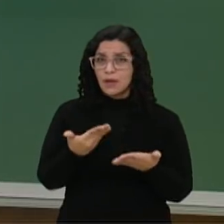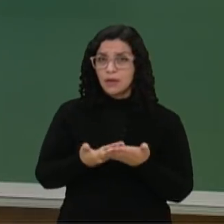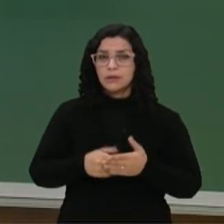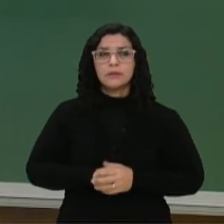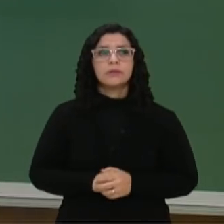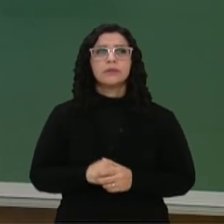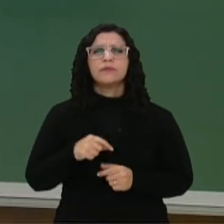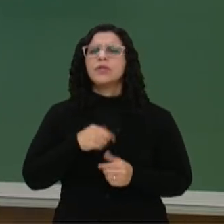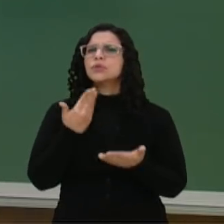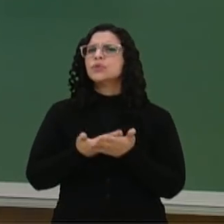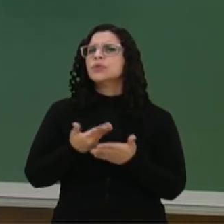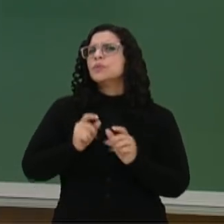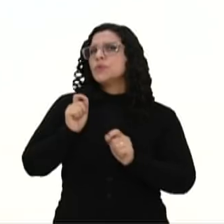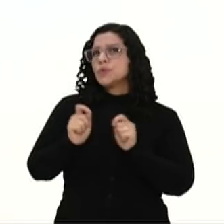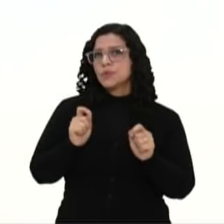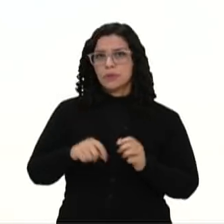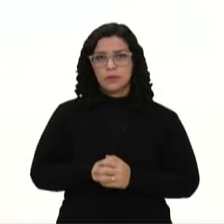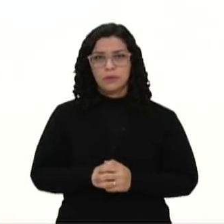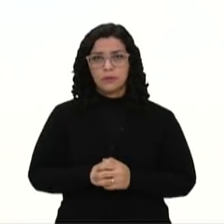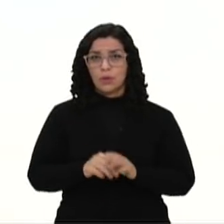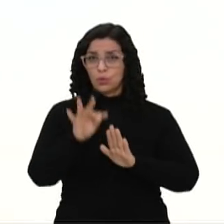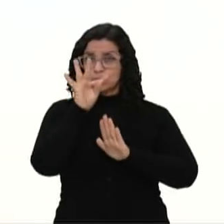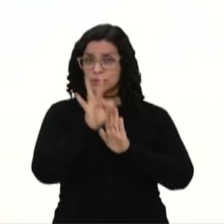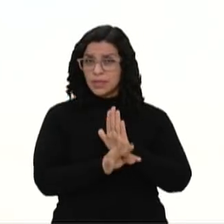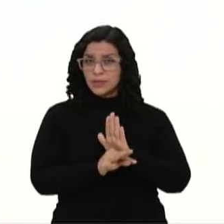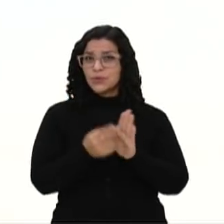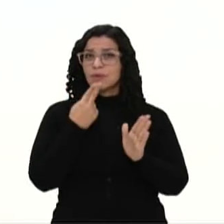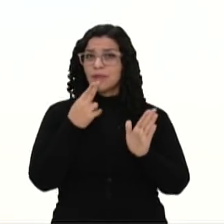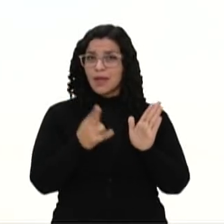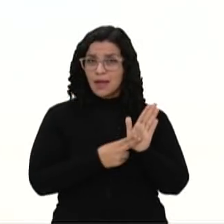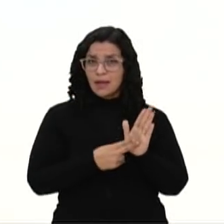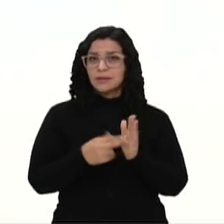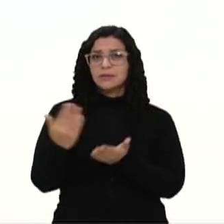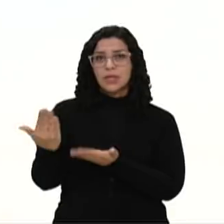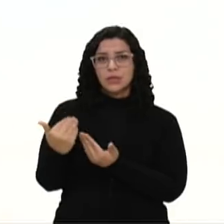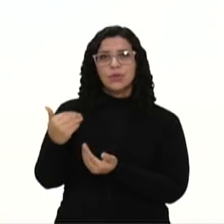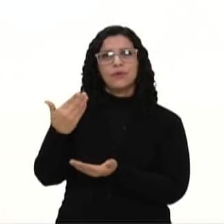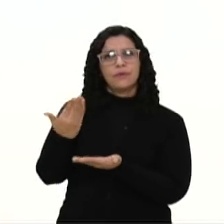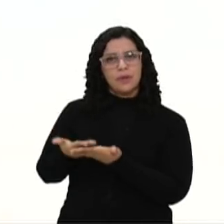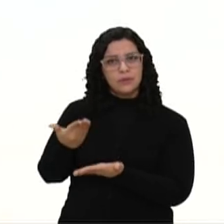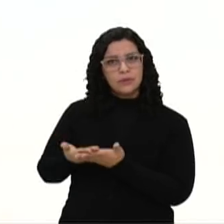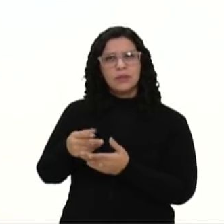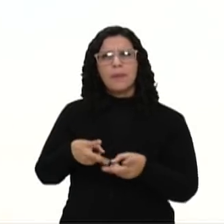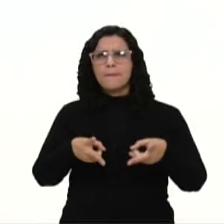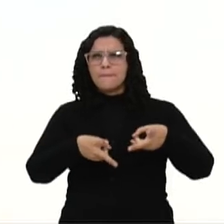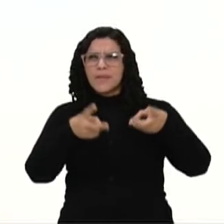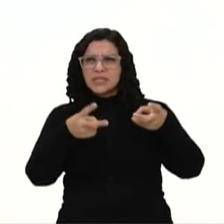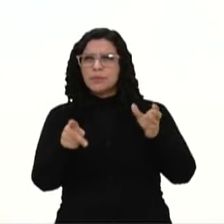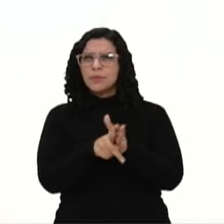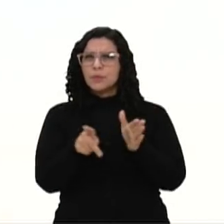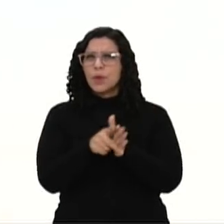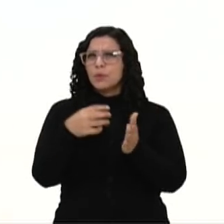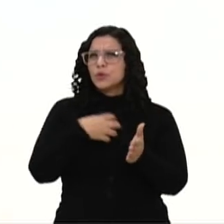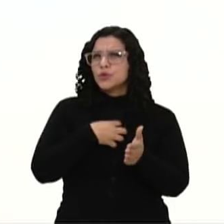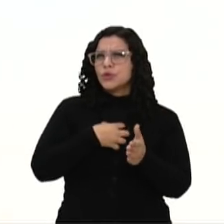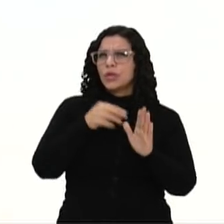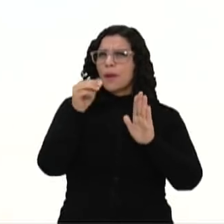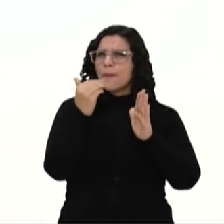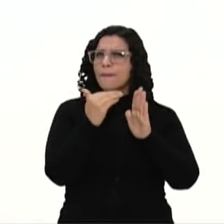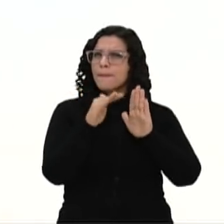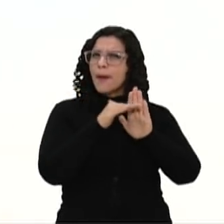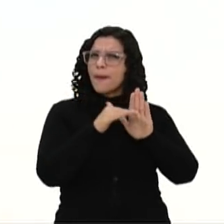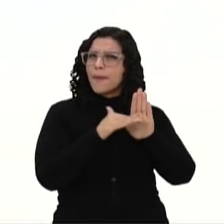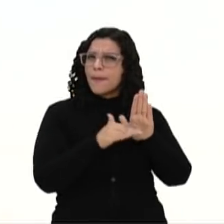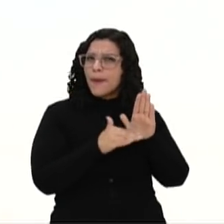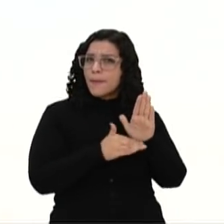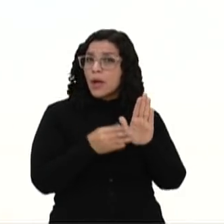nossa aula e o que estudamos hoje? O trecho da carta aberta a um jovem estudante, reconhecemos seus elementos de composição e seus